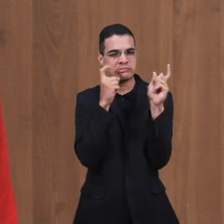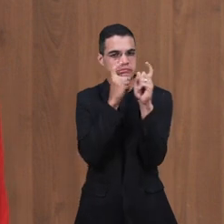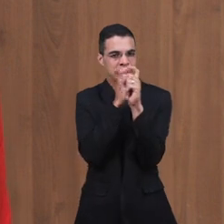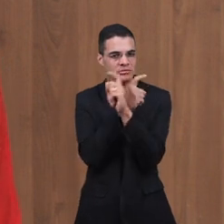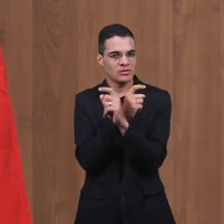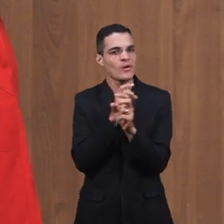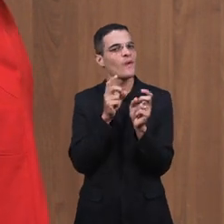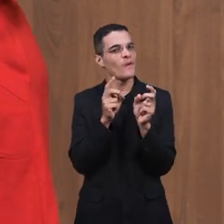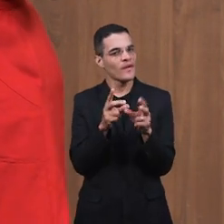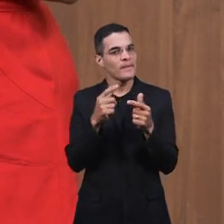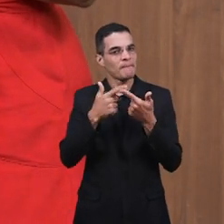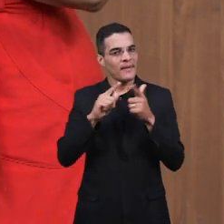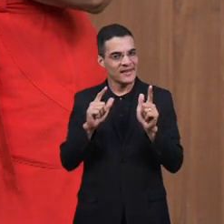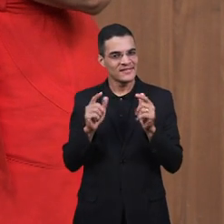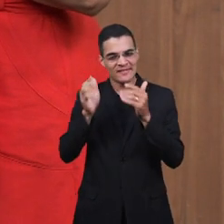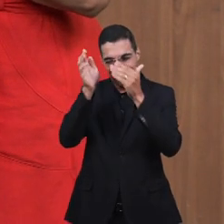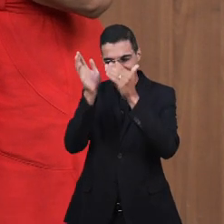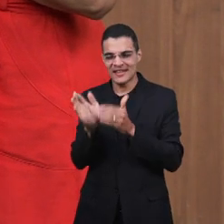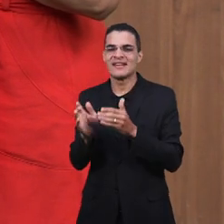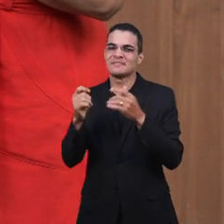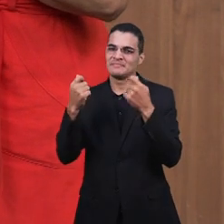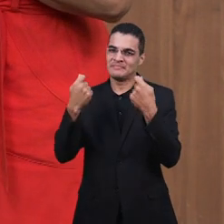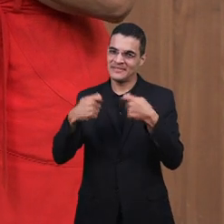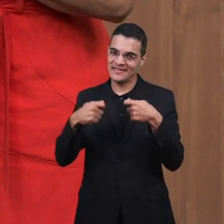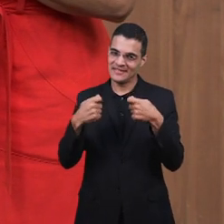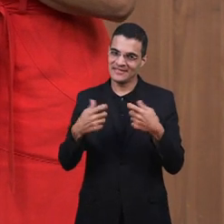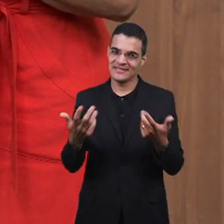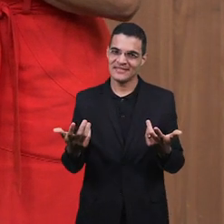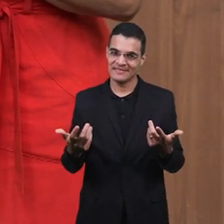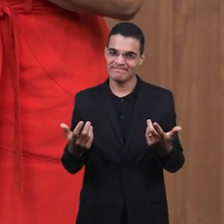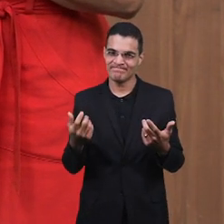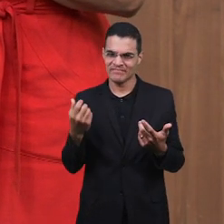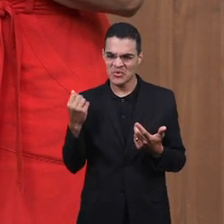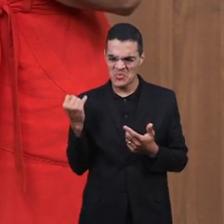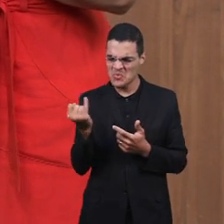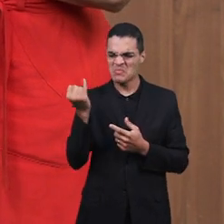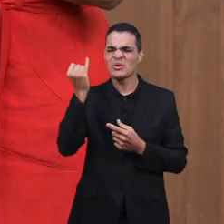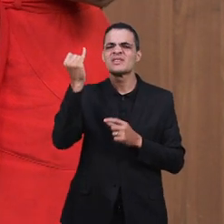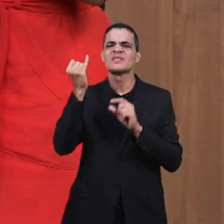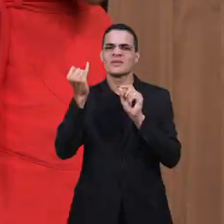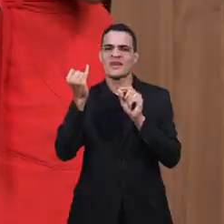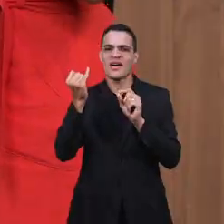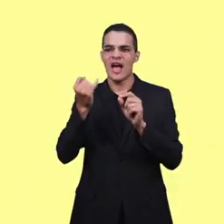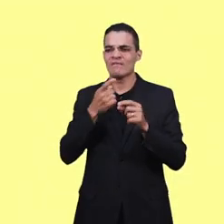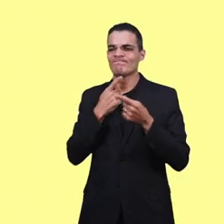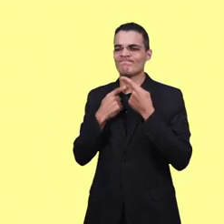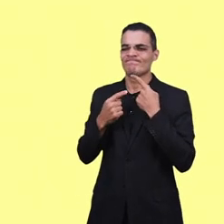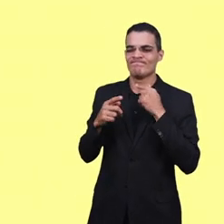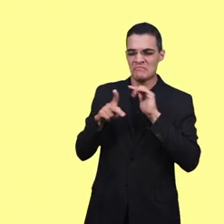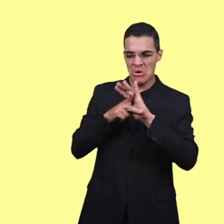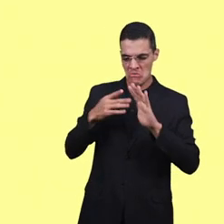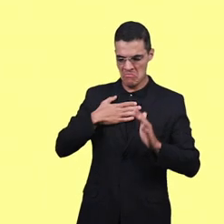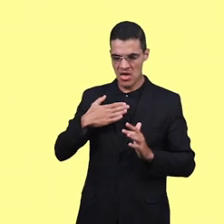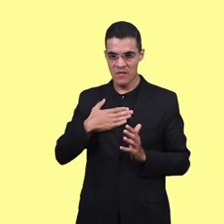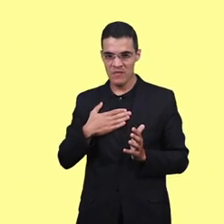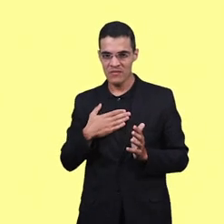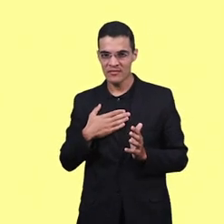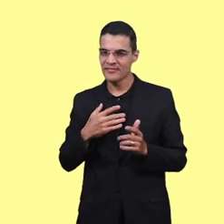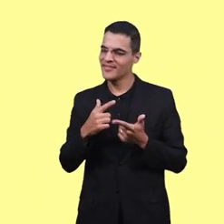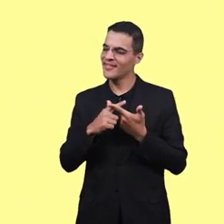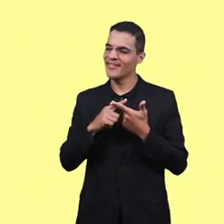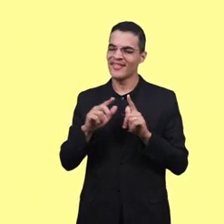e dificuldades. O importante não é fazer a nossa